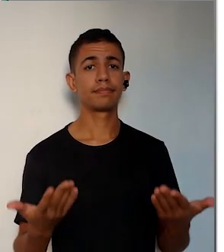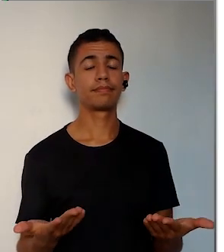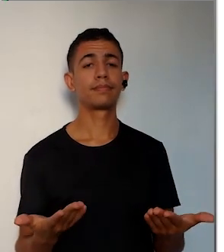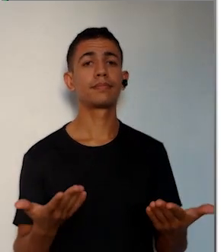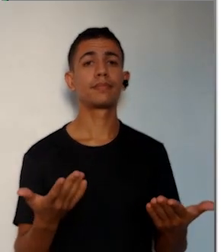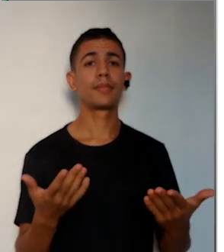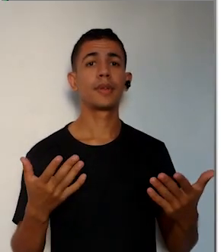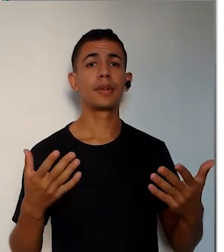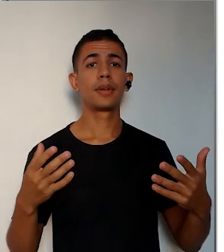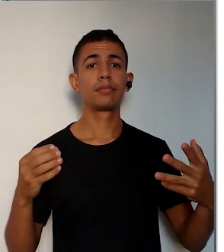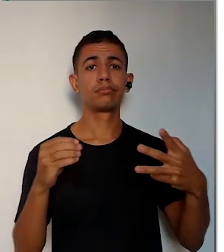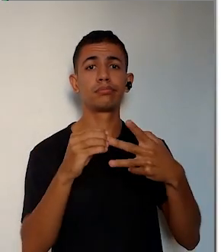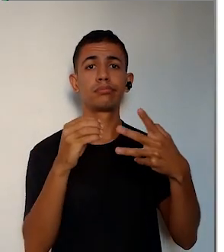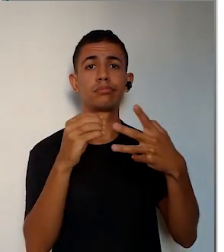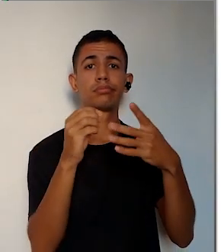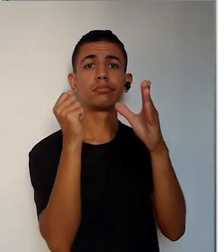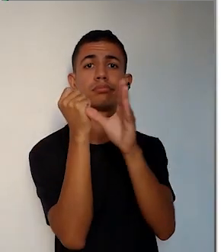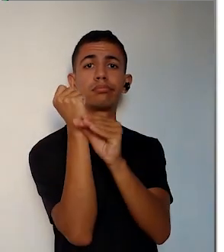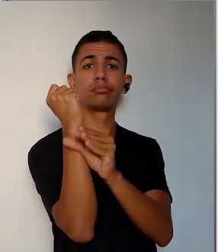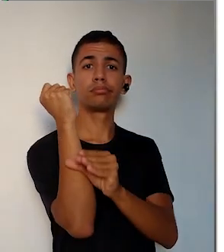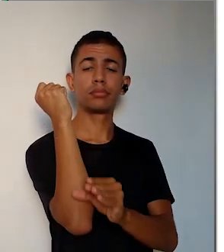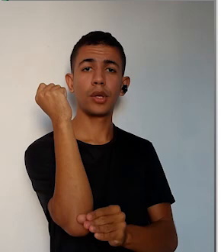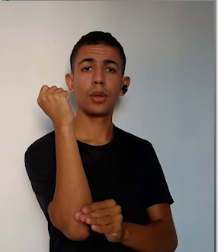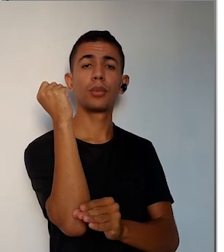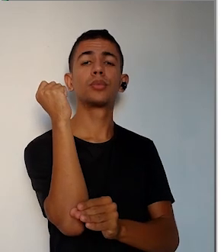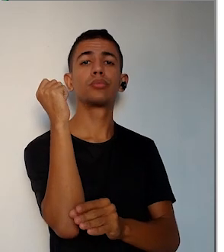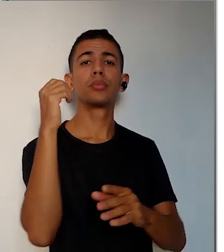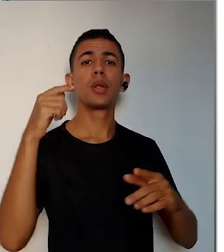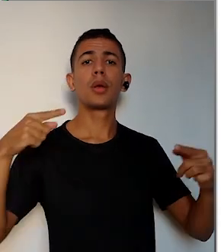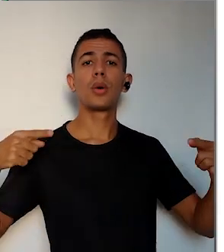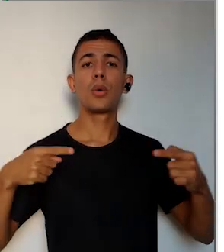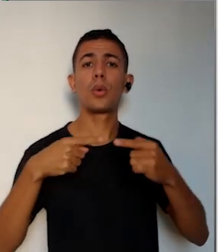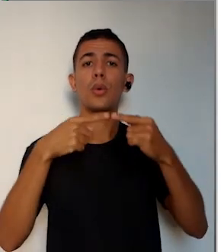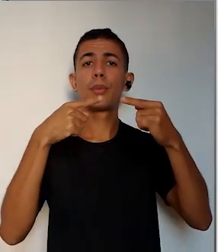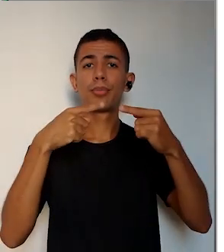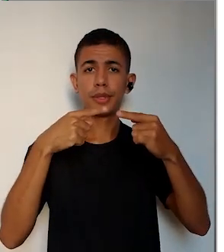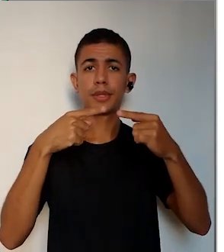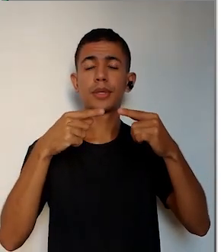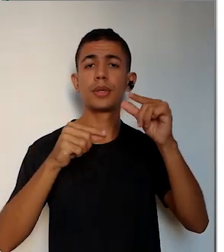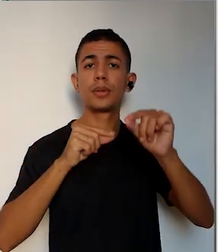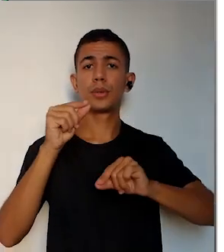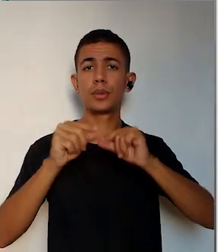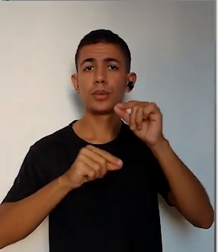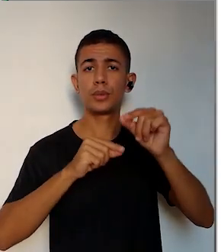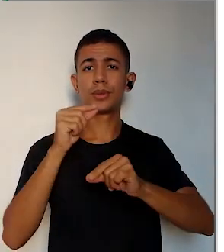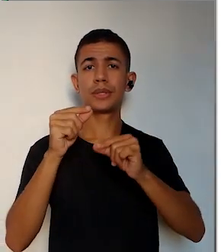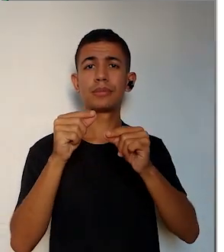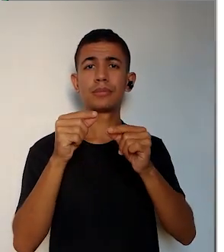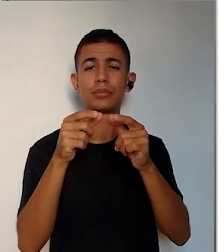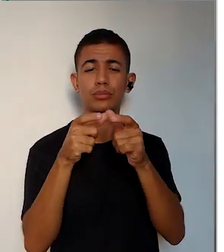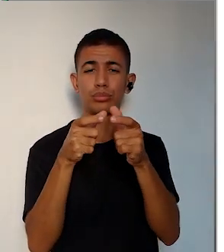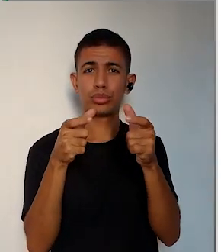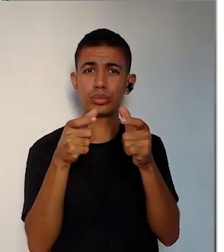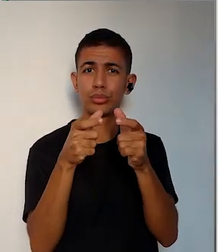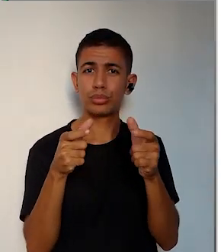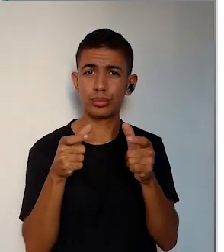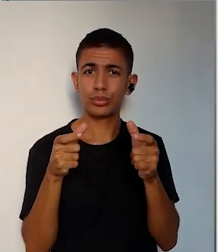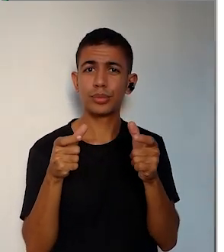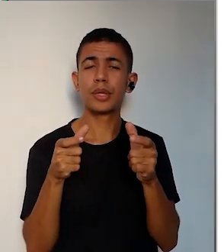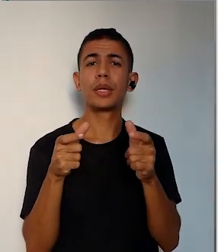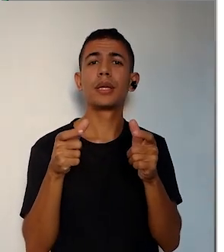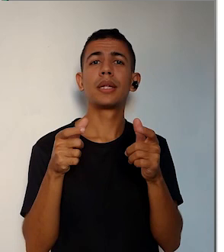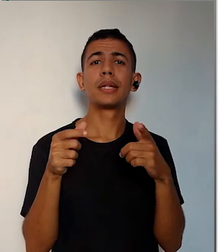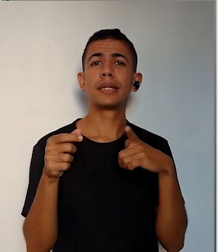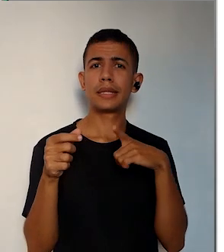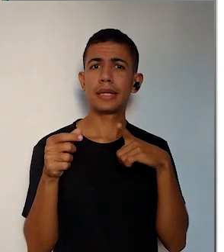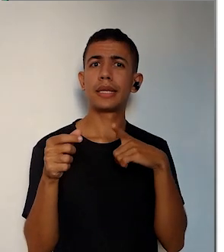A contratilidade das células musculares lisas estão associadas à presença de corpos